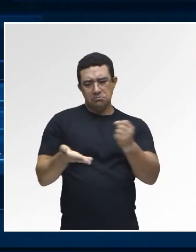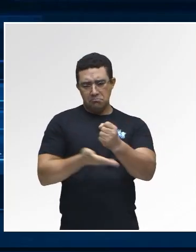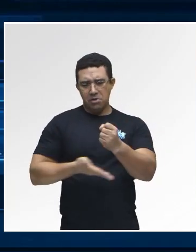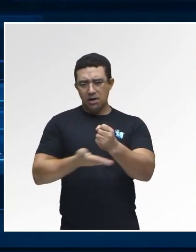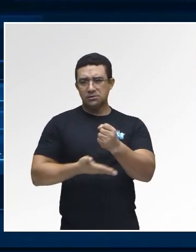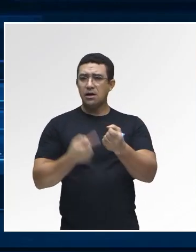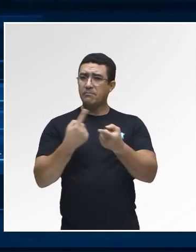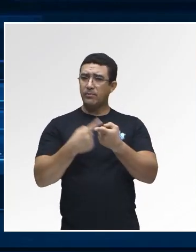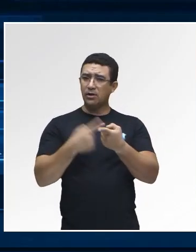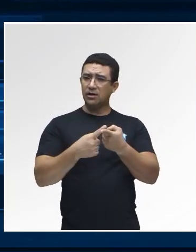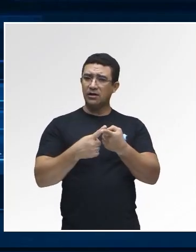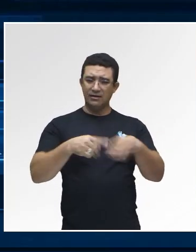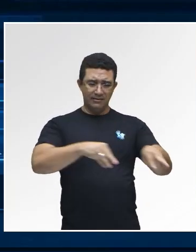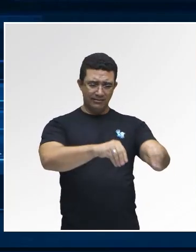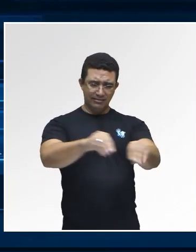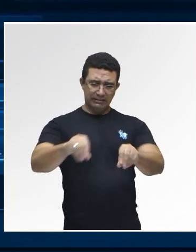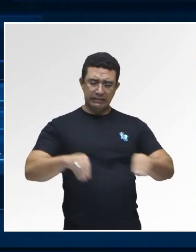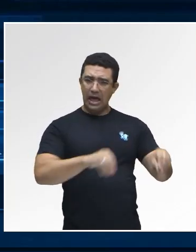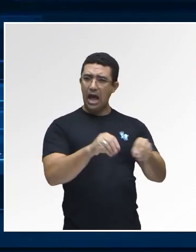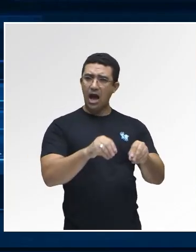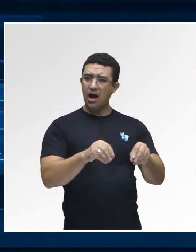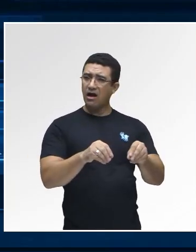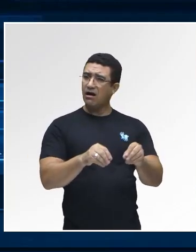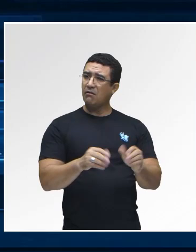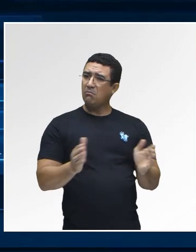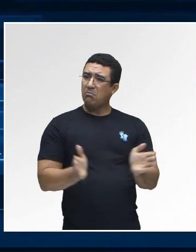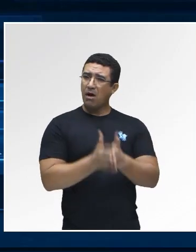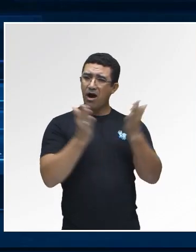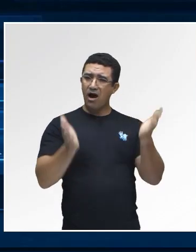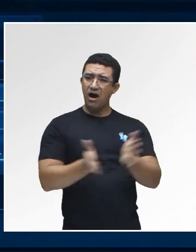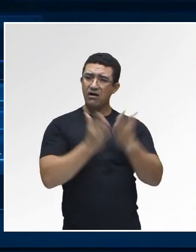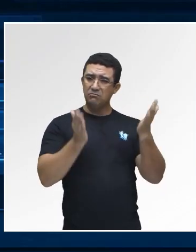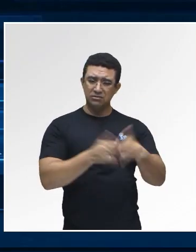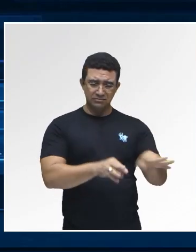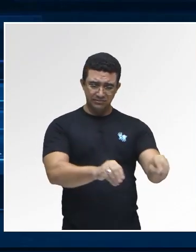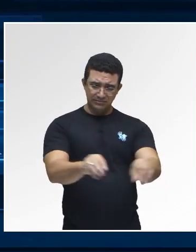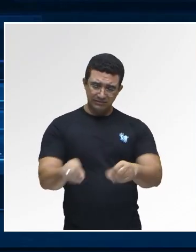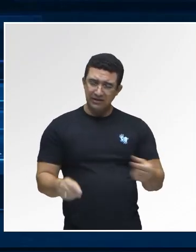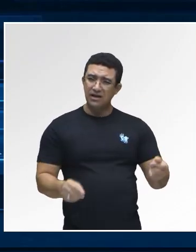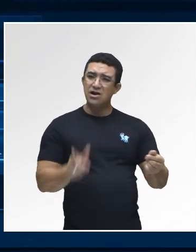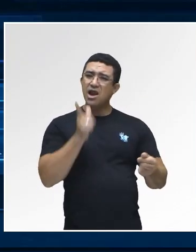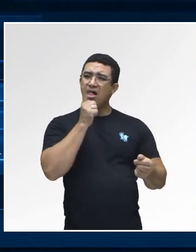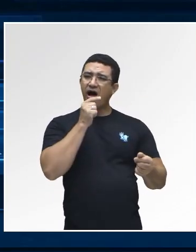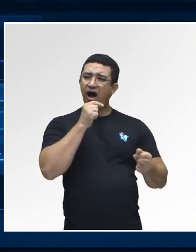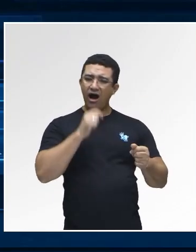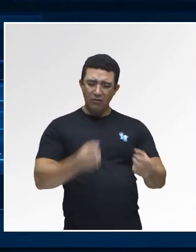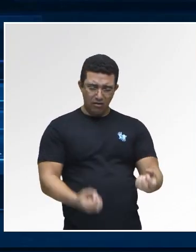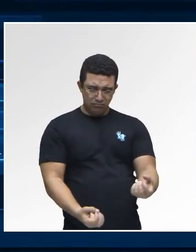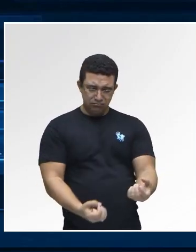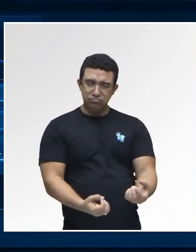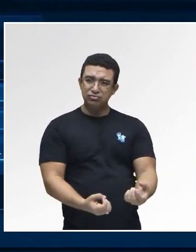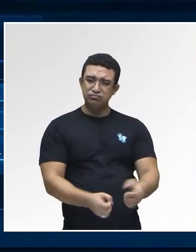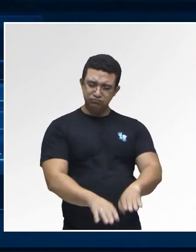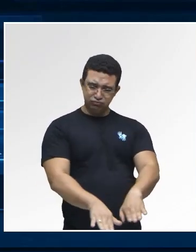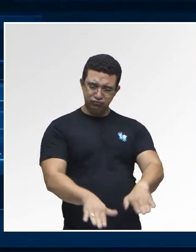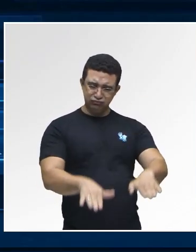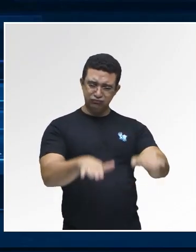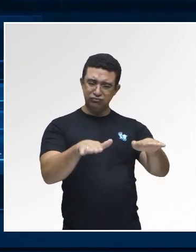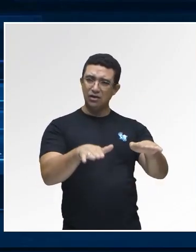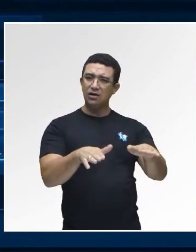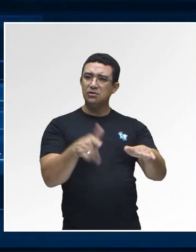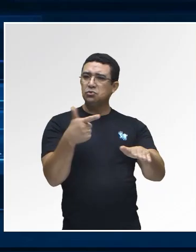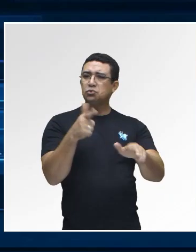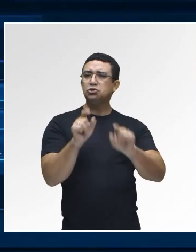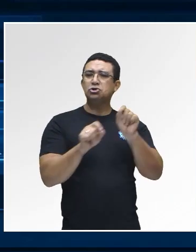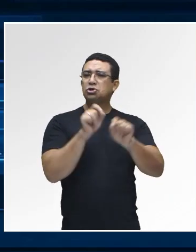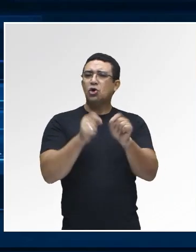região desses povos era infértil. Eram pântanos, alagadiços, então não se dava para produzir. E